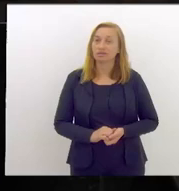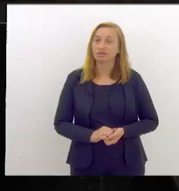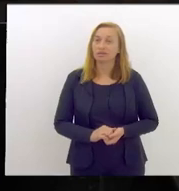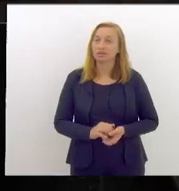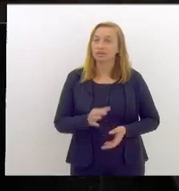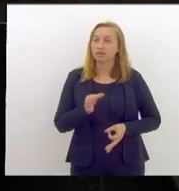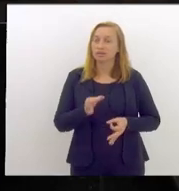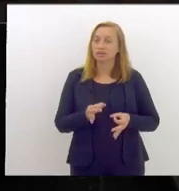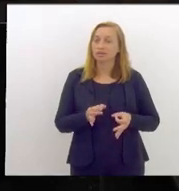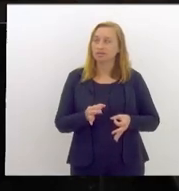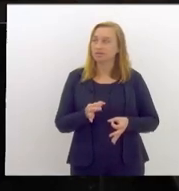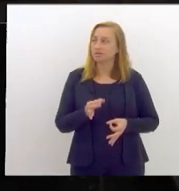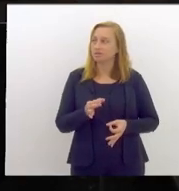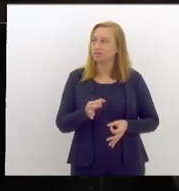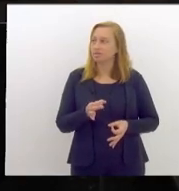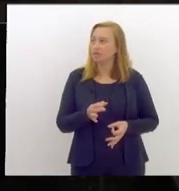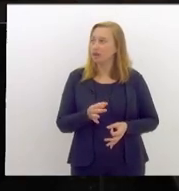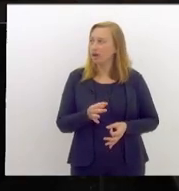Tecnicamente